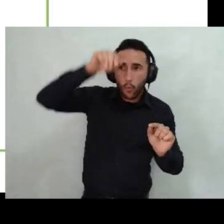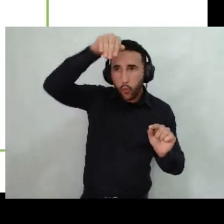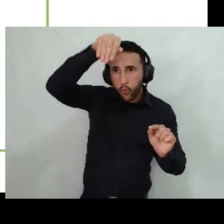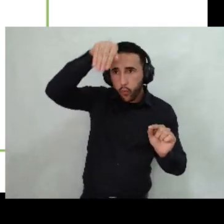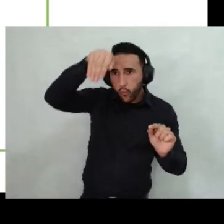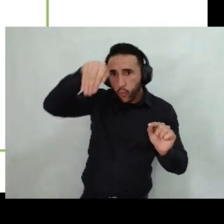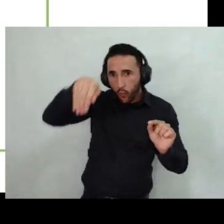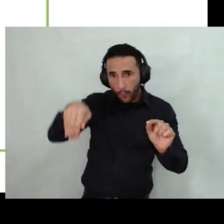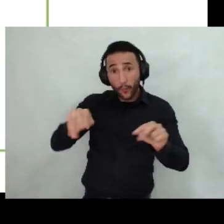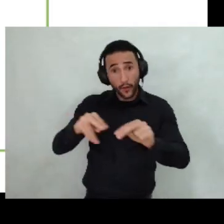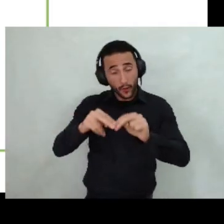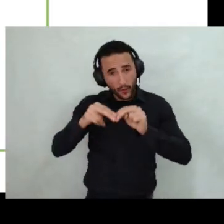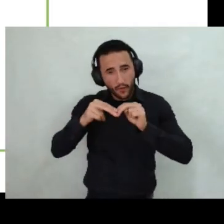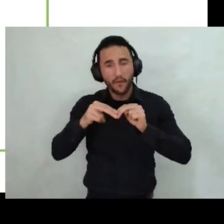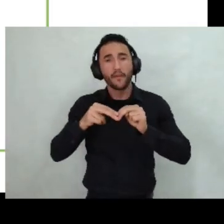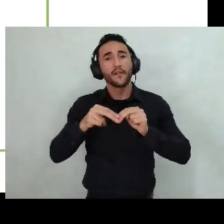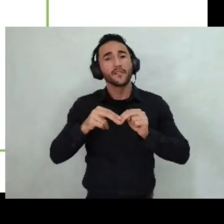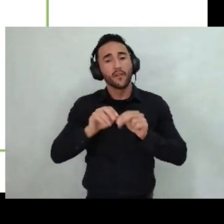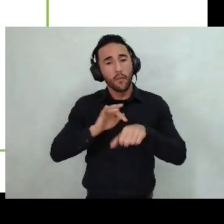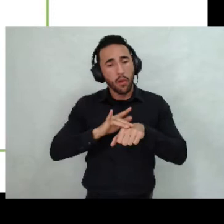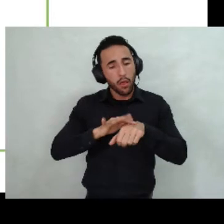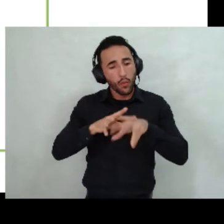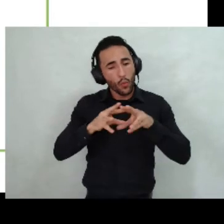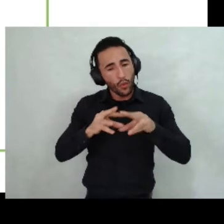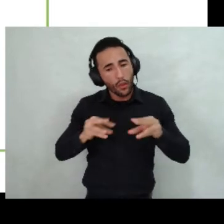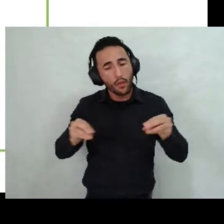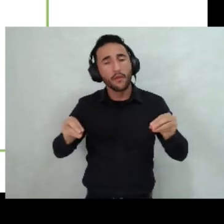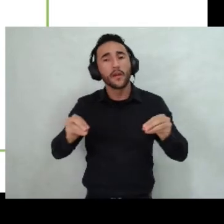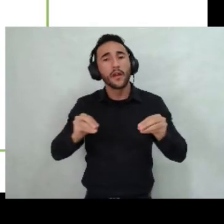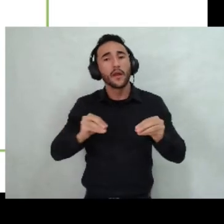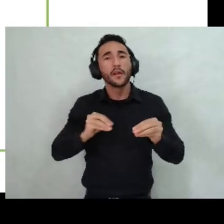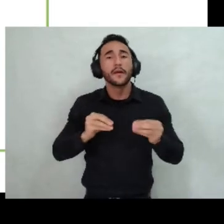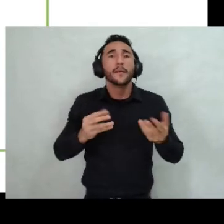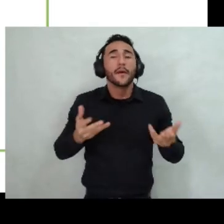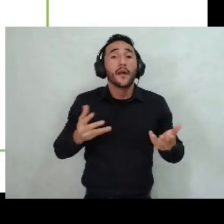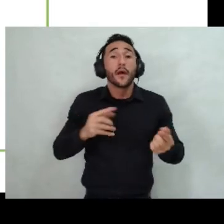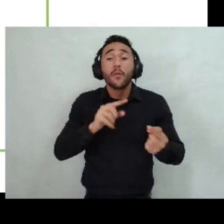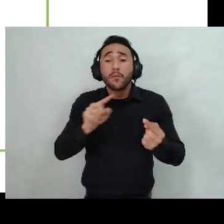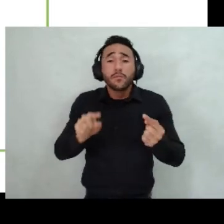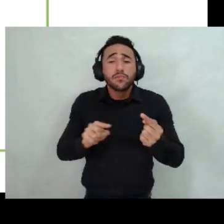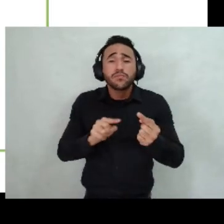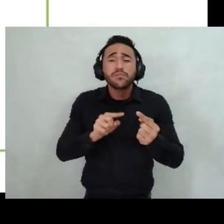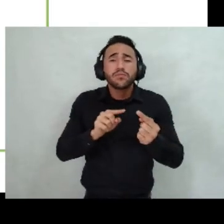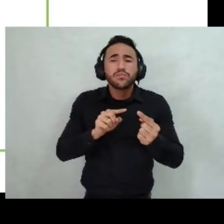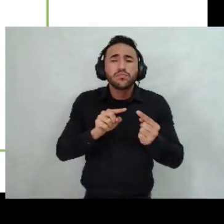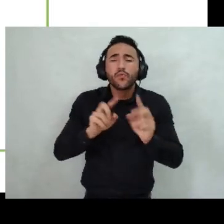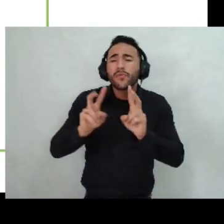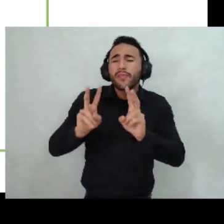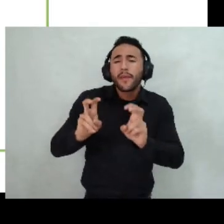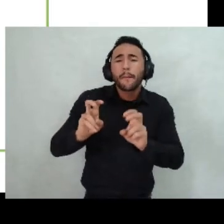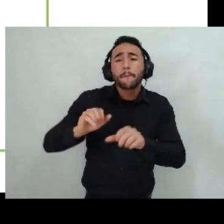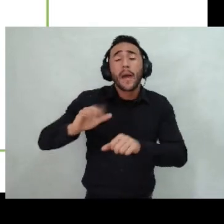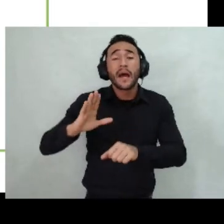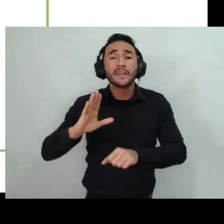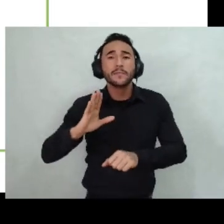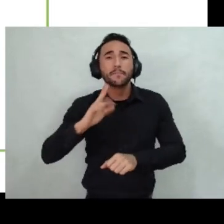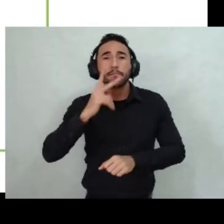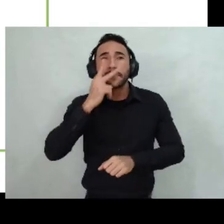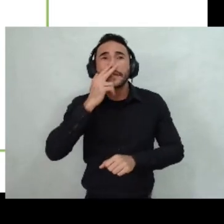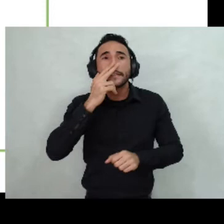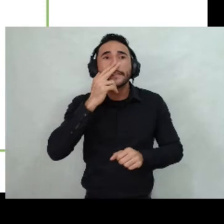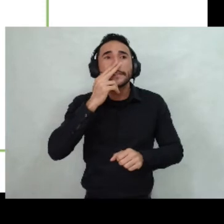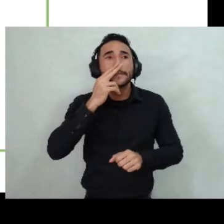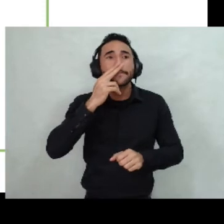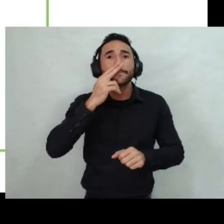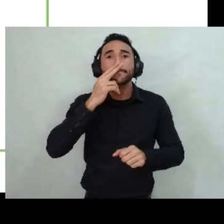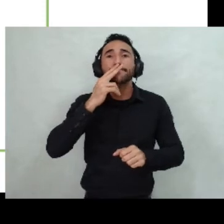E é exatamente este que é o ponto mais crítico da brasileira. Porque desde o início da